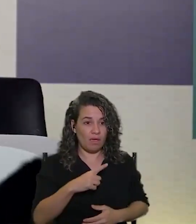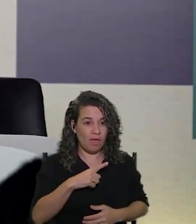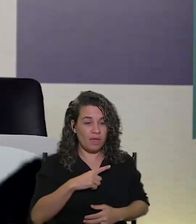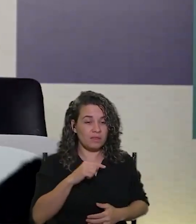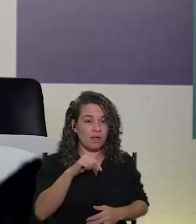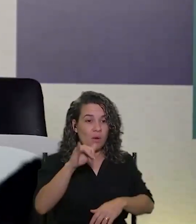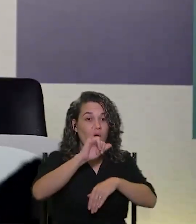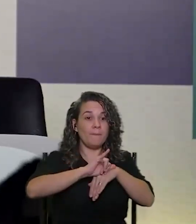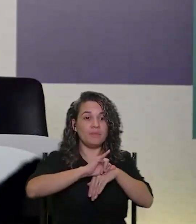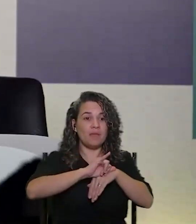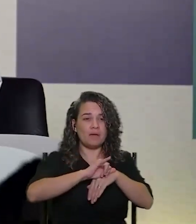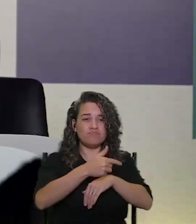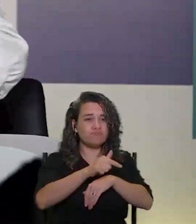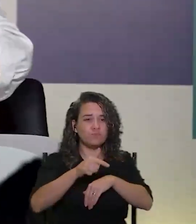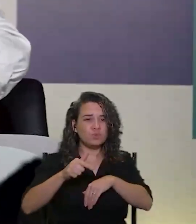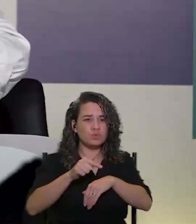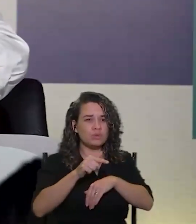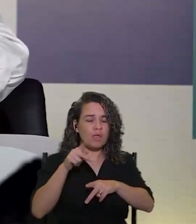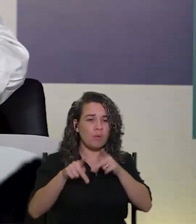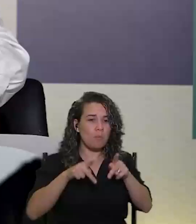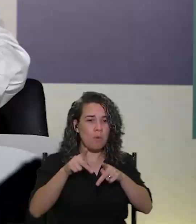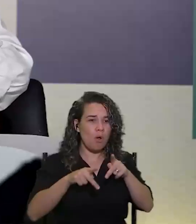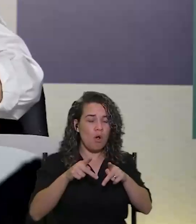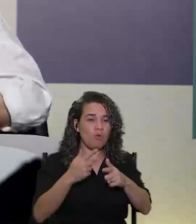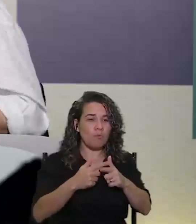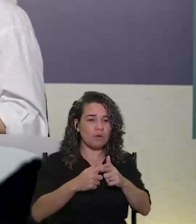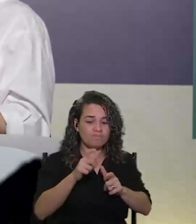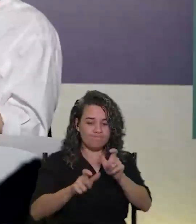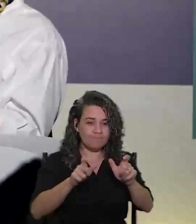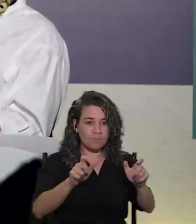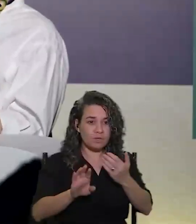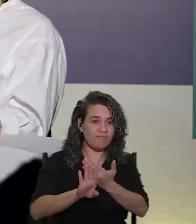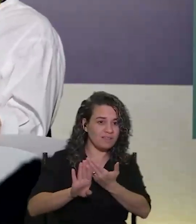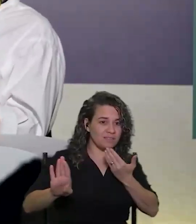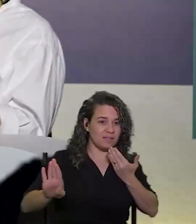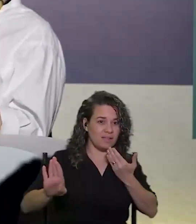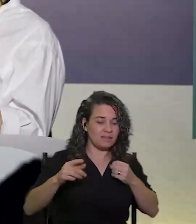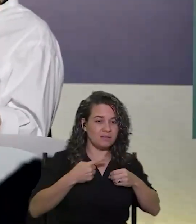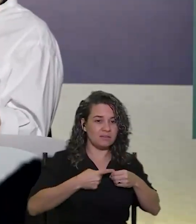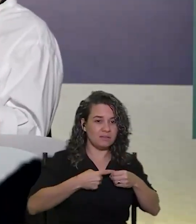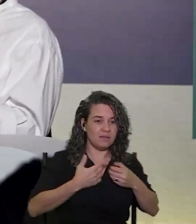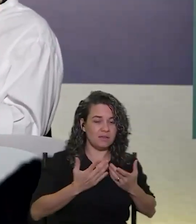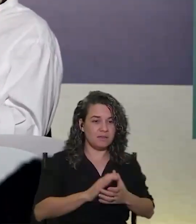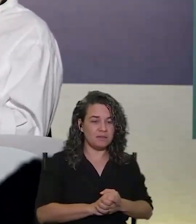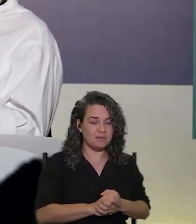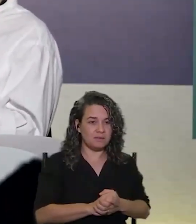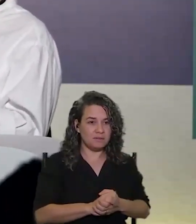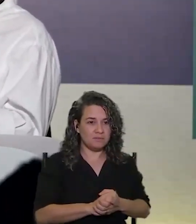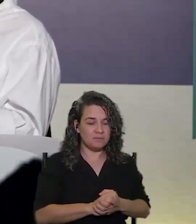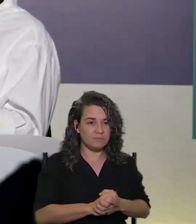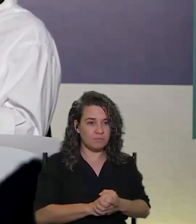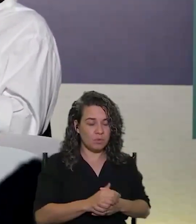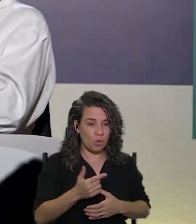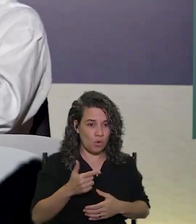povo, porque o povo está afastado da cidade. Eu me lembro que uma outra situação que eu